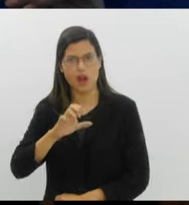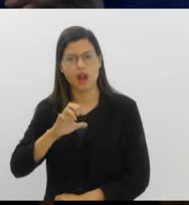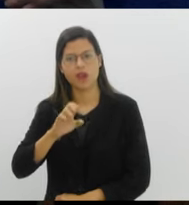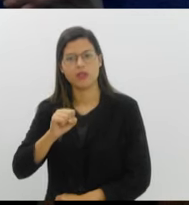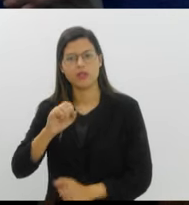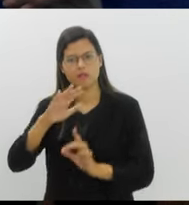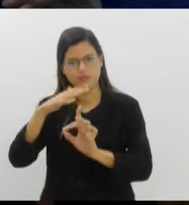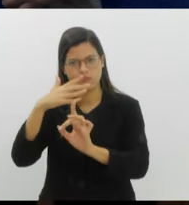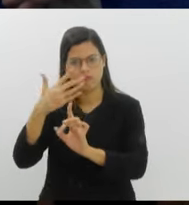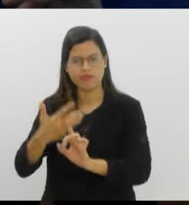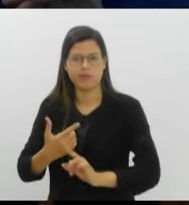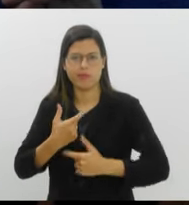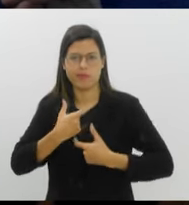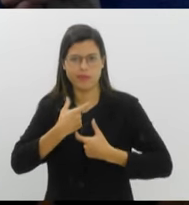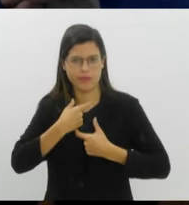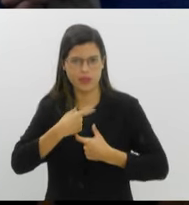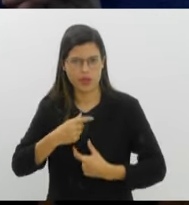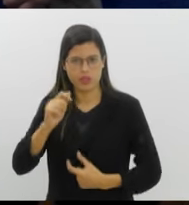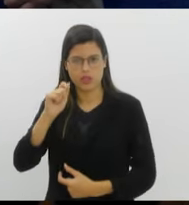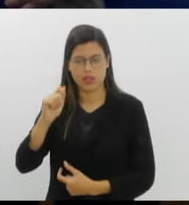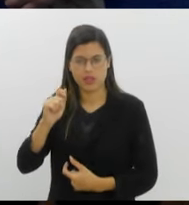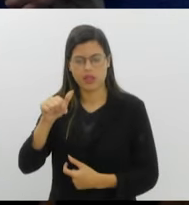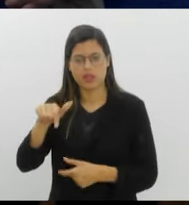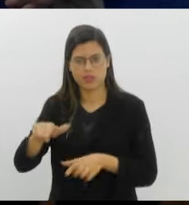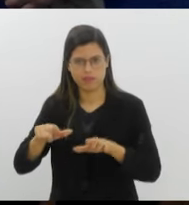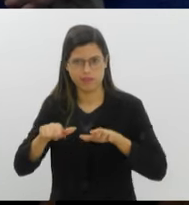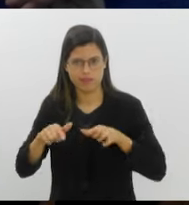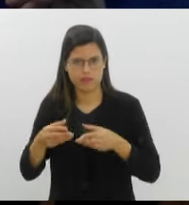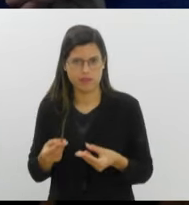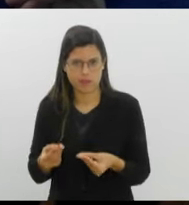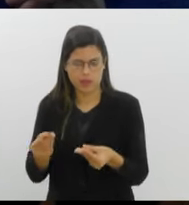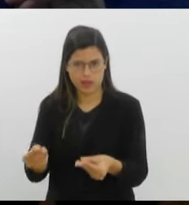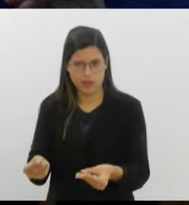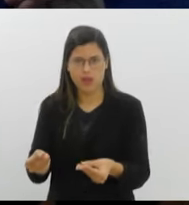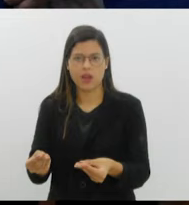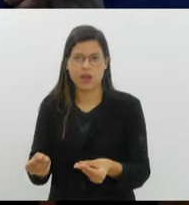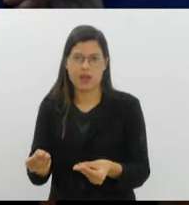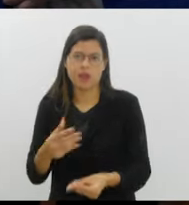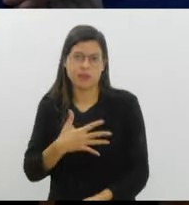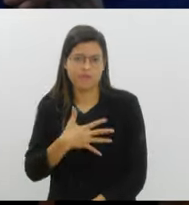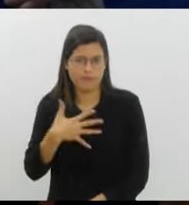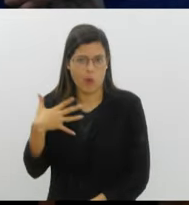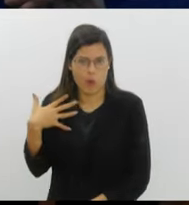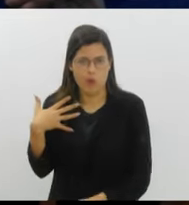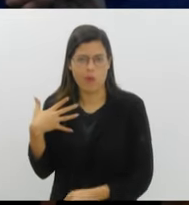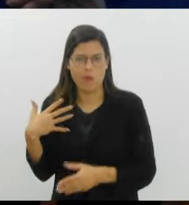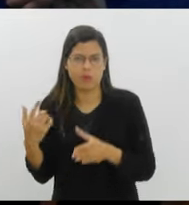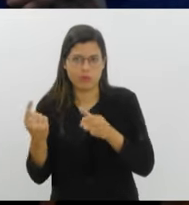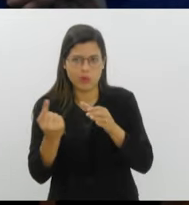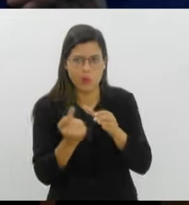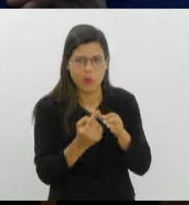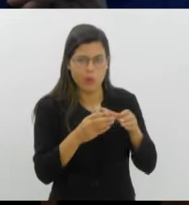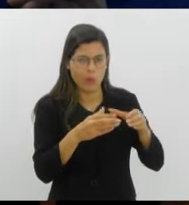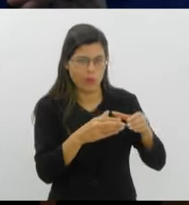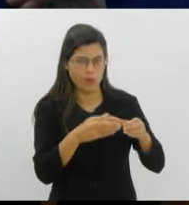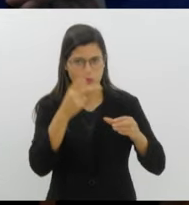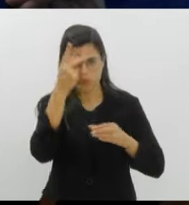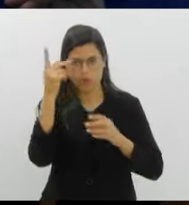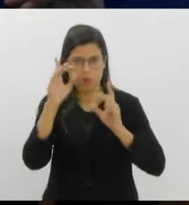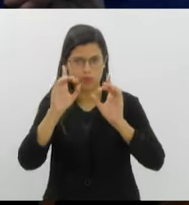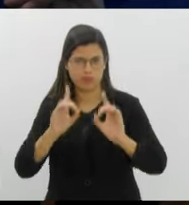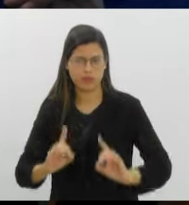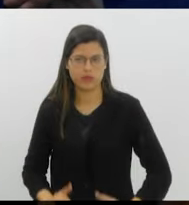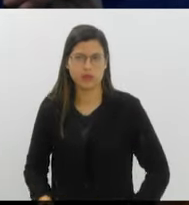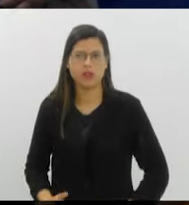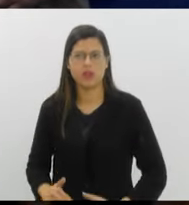Tiradentes a este servidor que me dá a honra de fazer parte desta equipe da Comissão da Pessoa com Deficiência que eu tenho, como disse, a